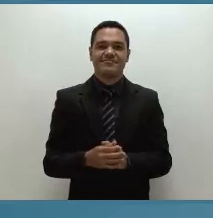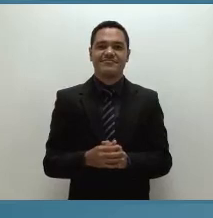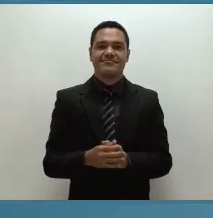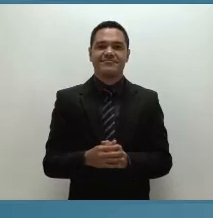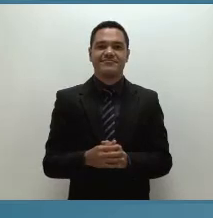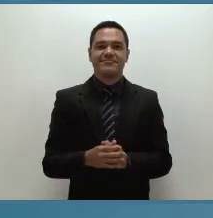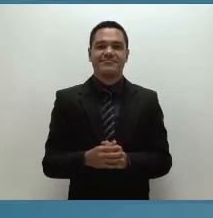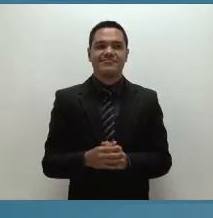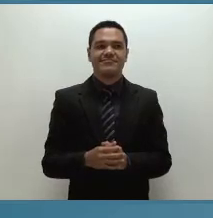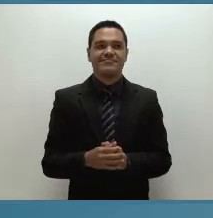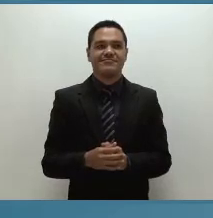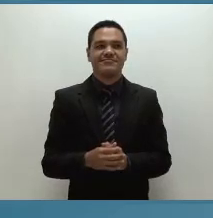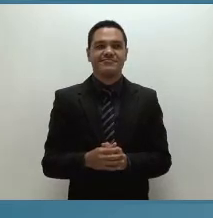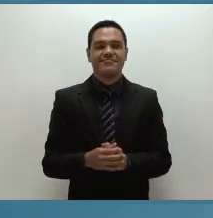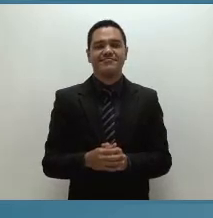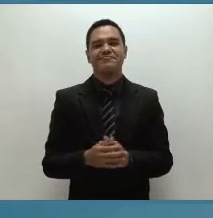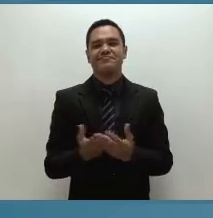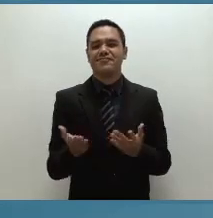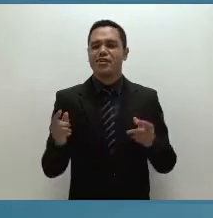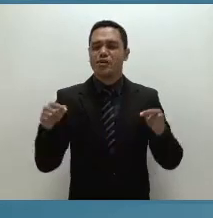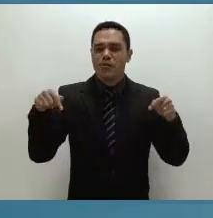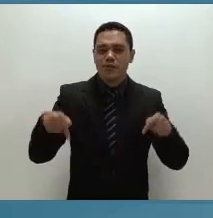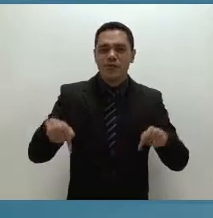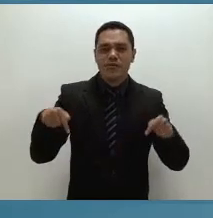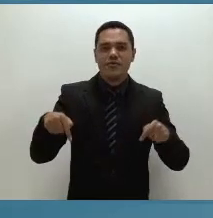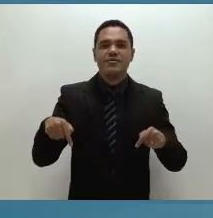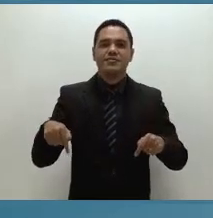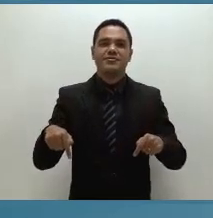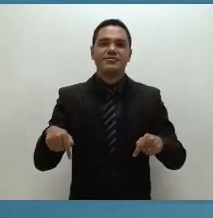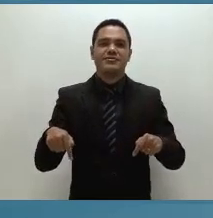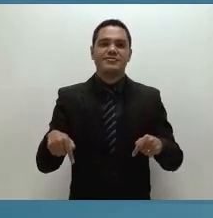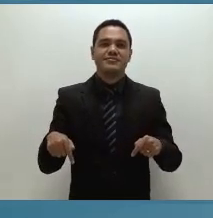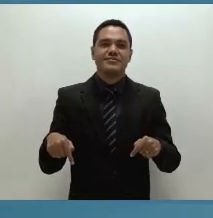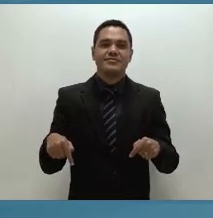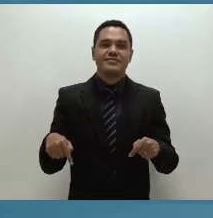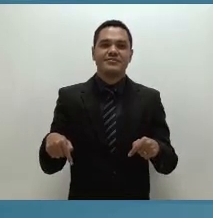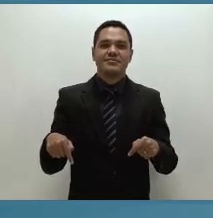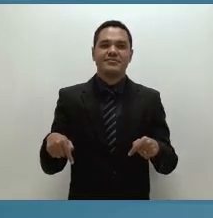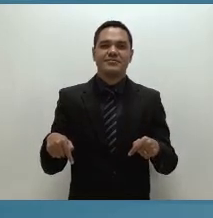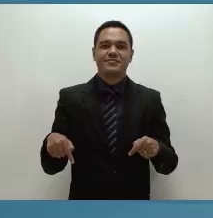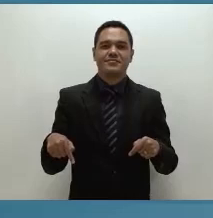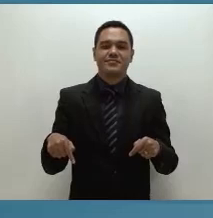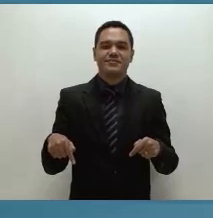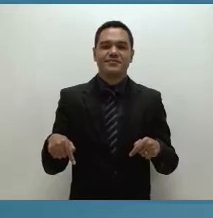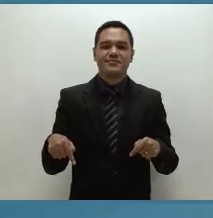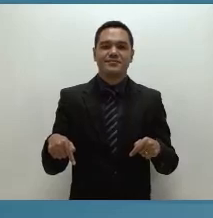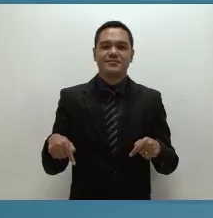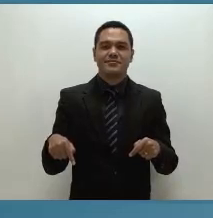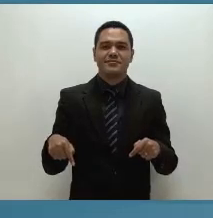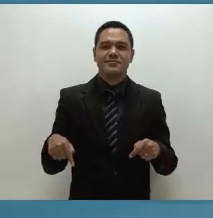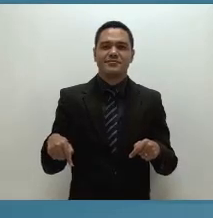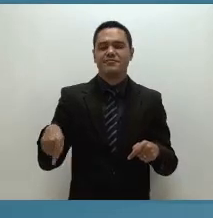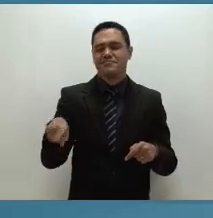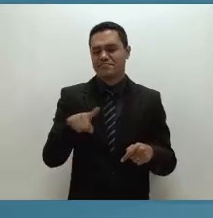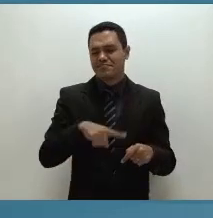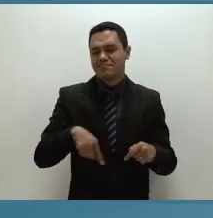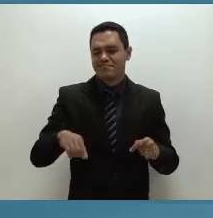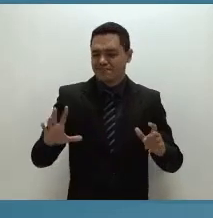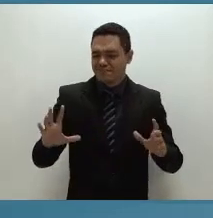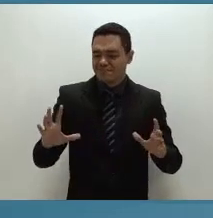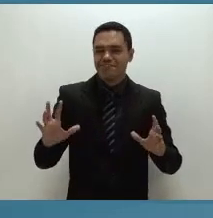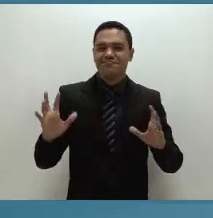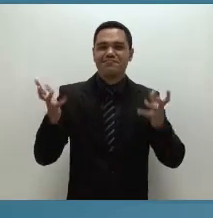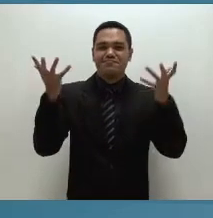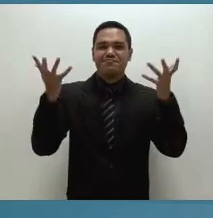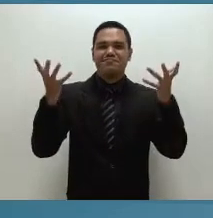é um momento de de congraçamento deste poder